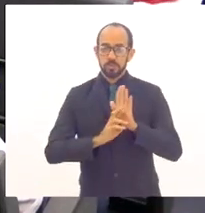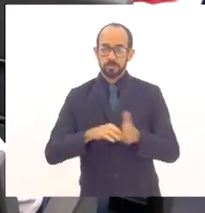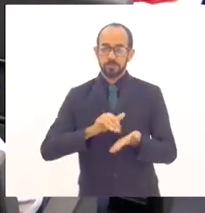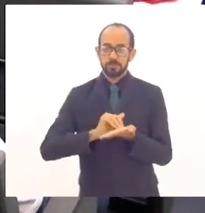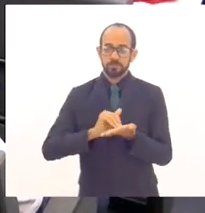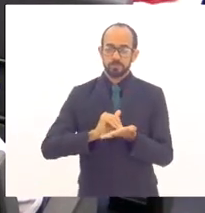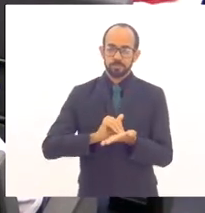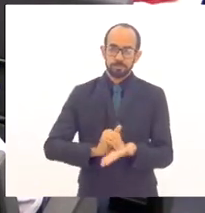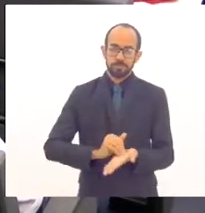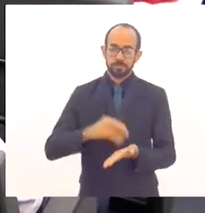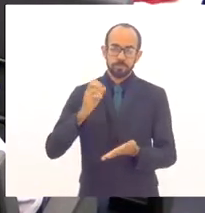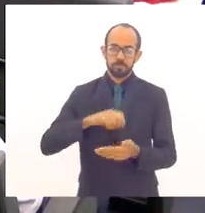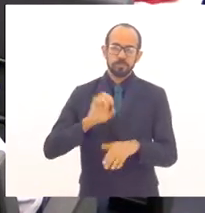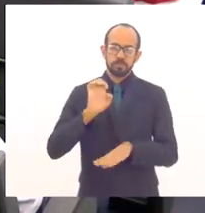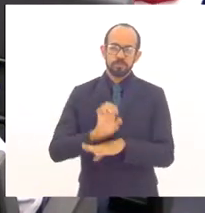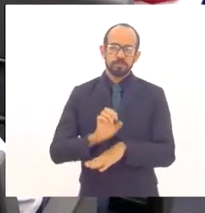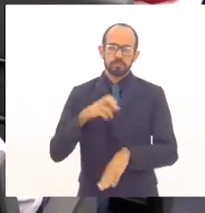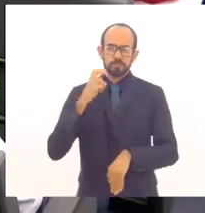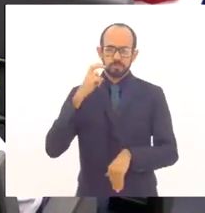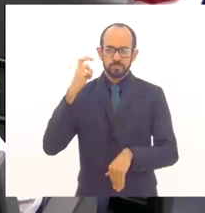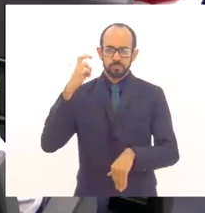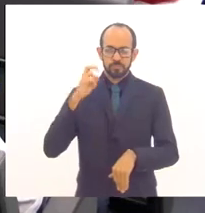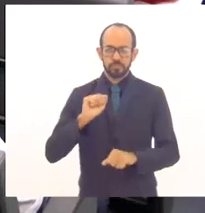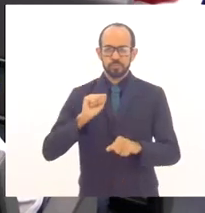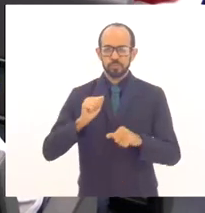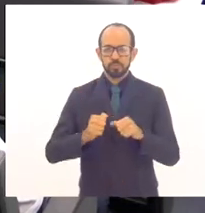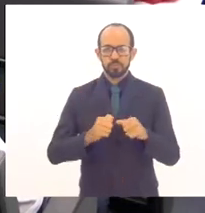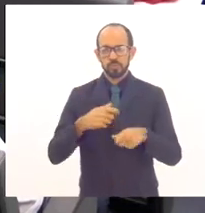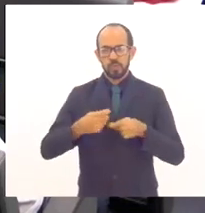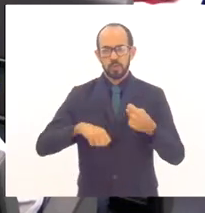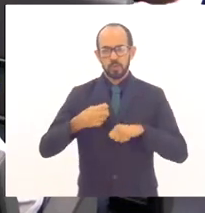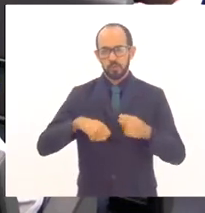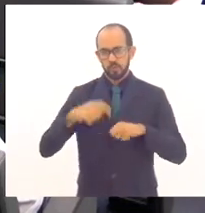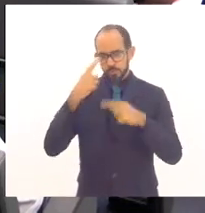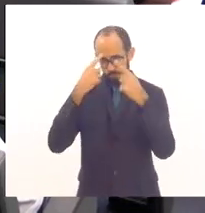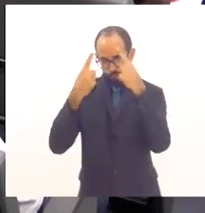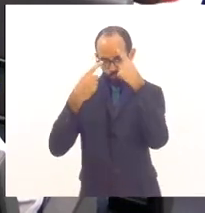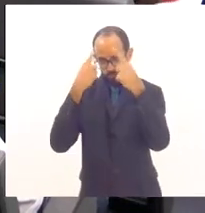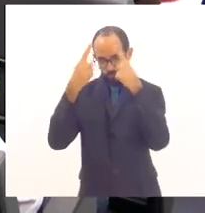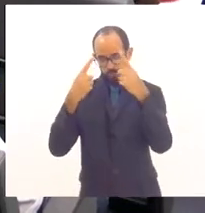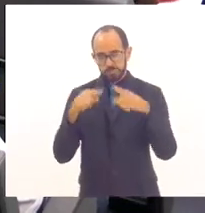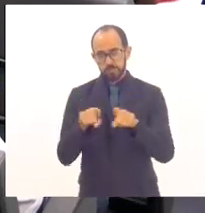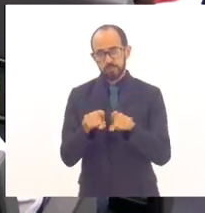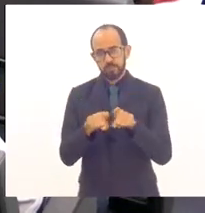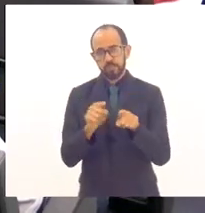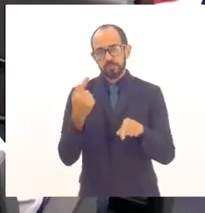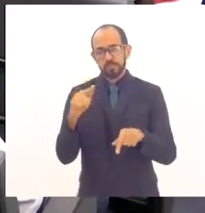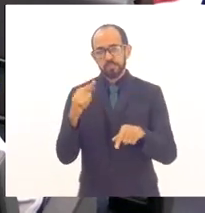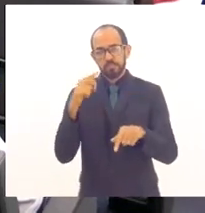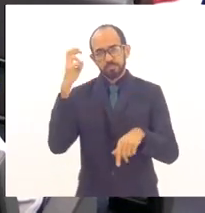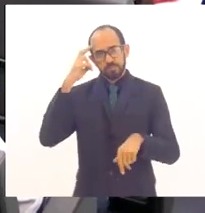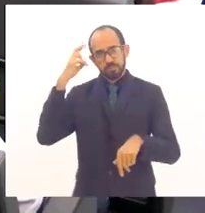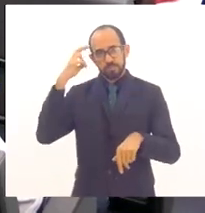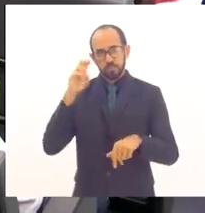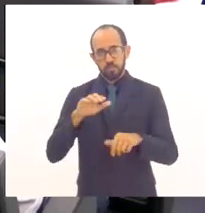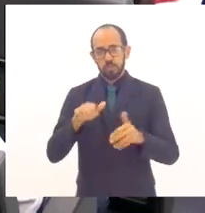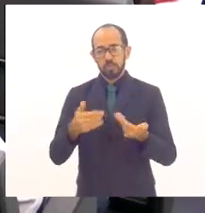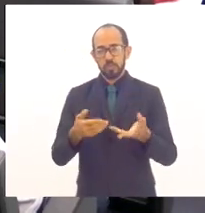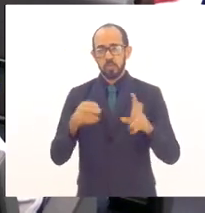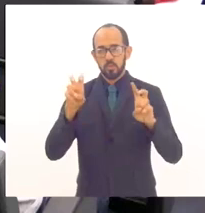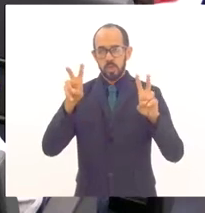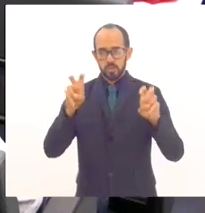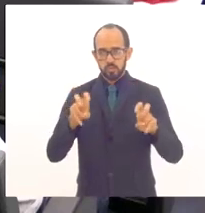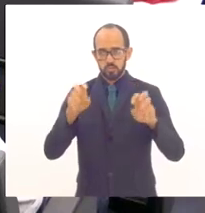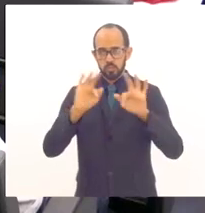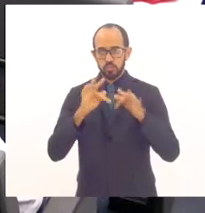e Economia Criativa, em nome da gerência dos pontos de cultura. Um dos pleitos do